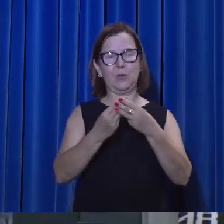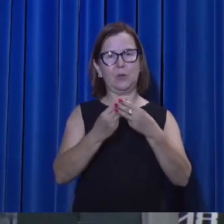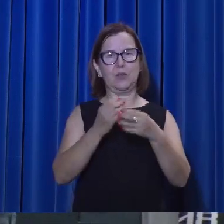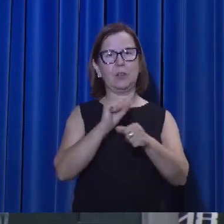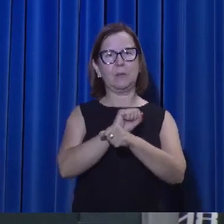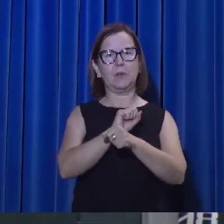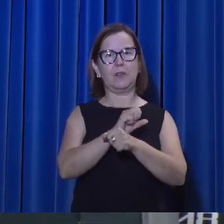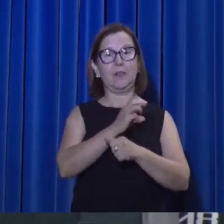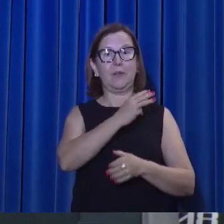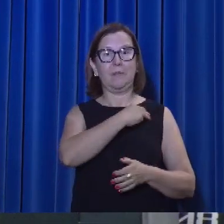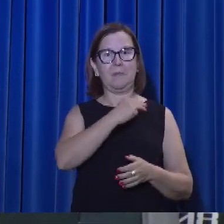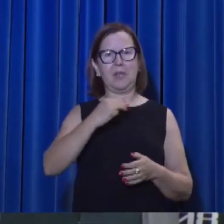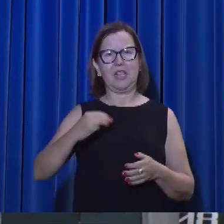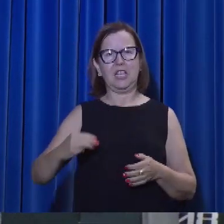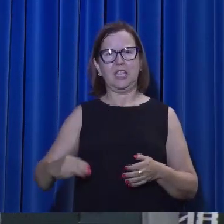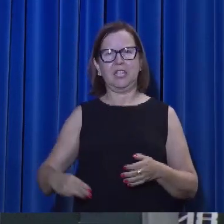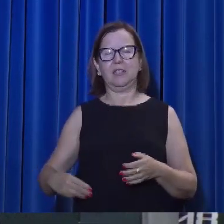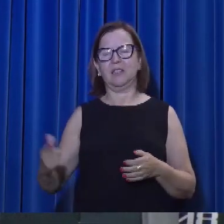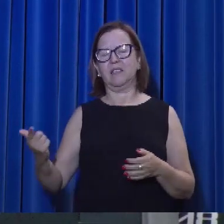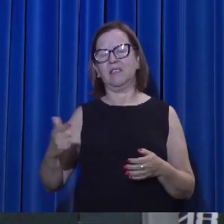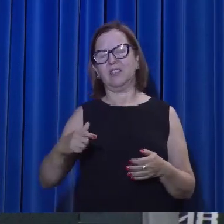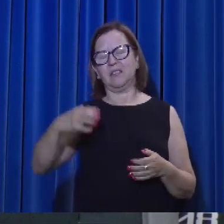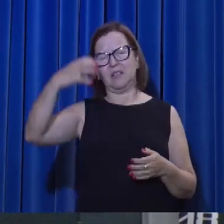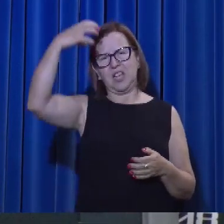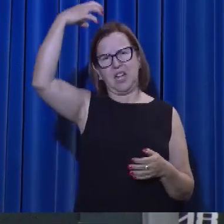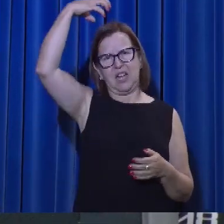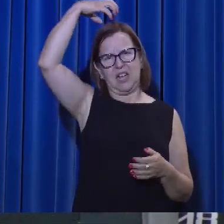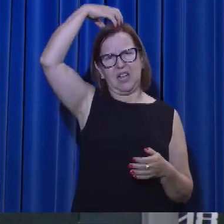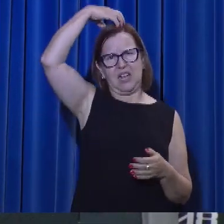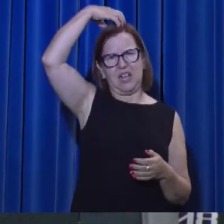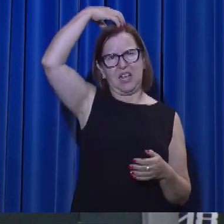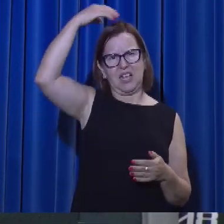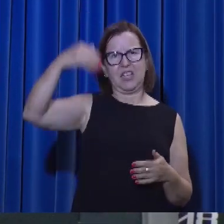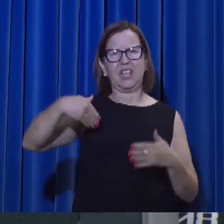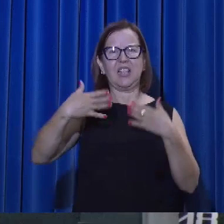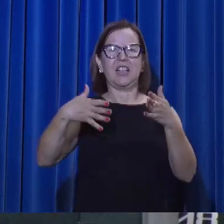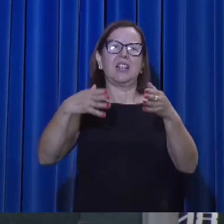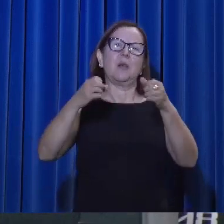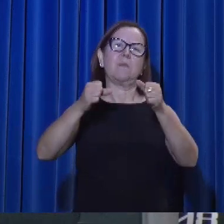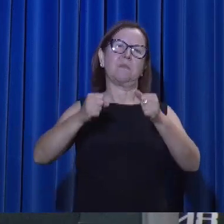viria para ser um rei, que daria para eles poder,